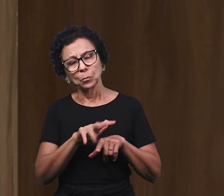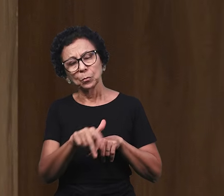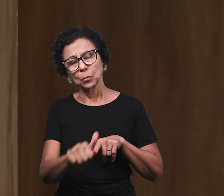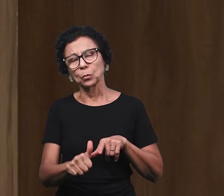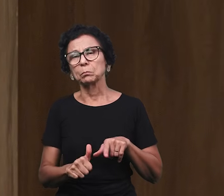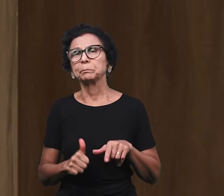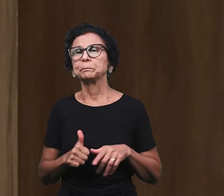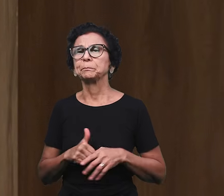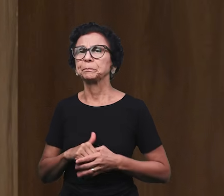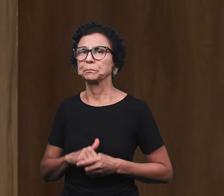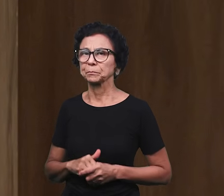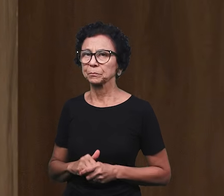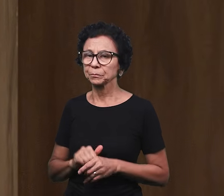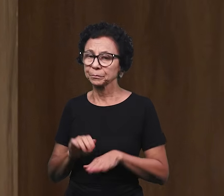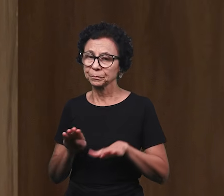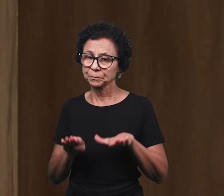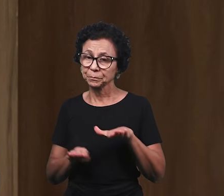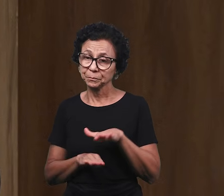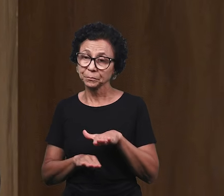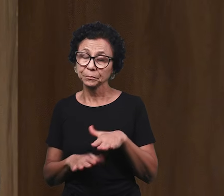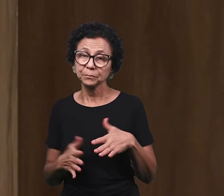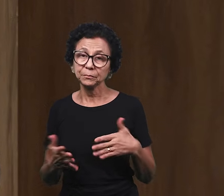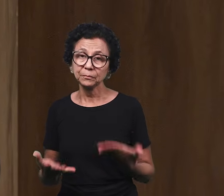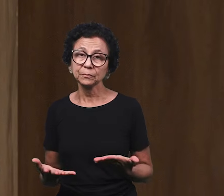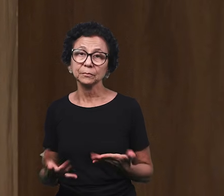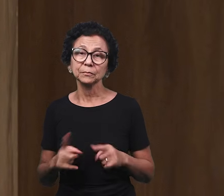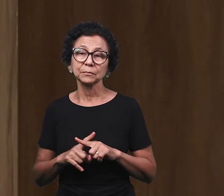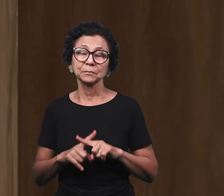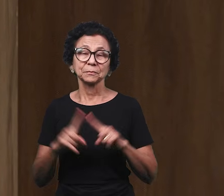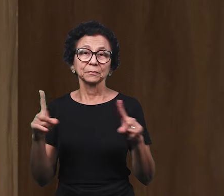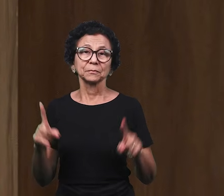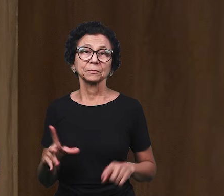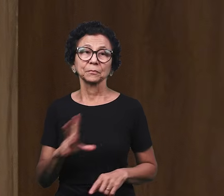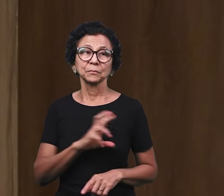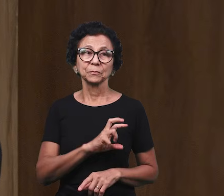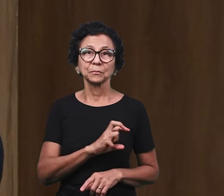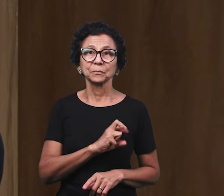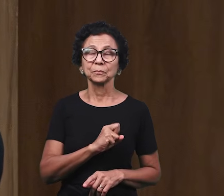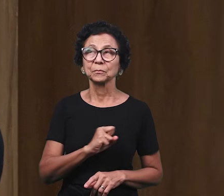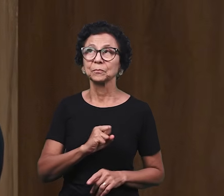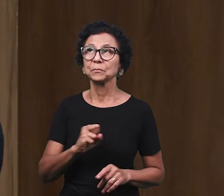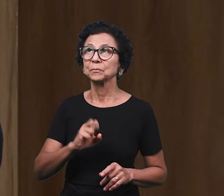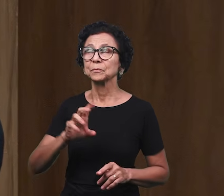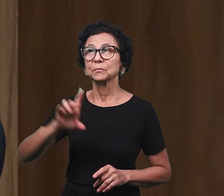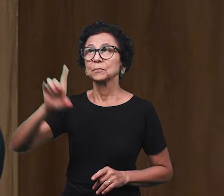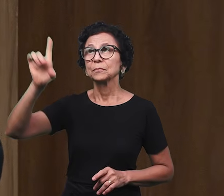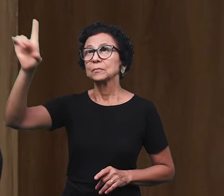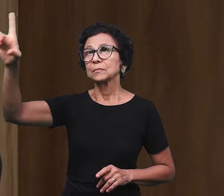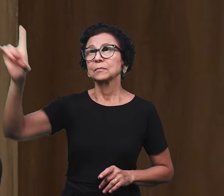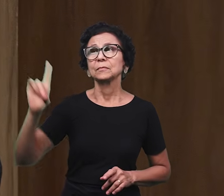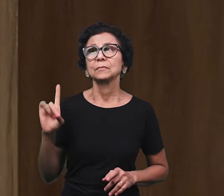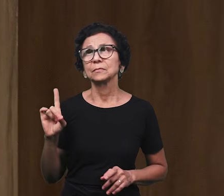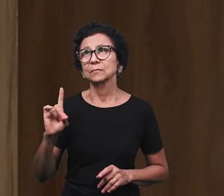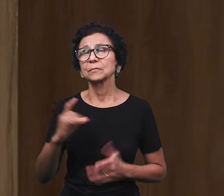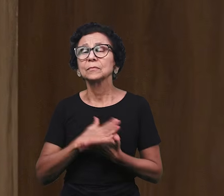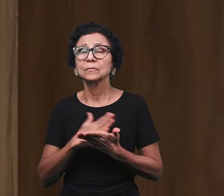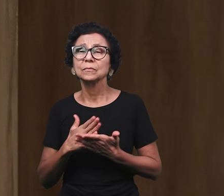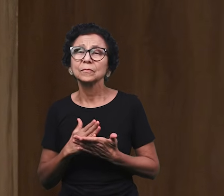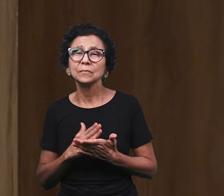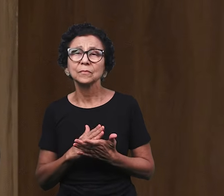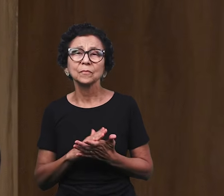E exatamente nós, o amor de Deus, ele começa em nossas